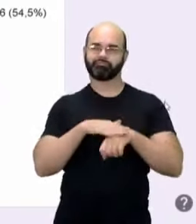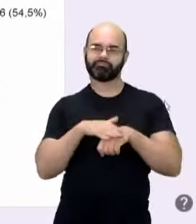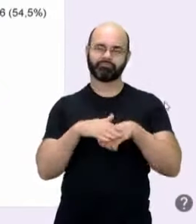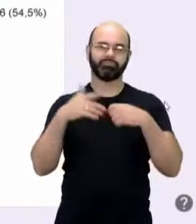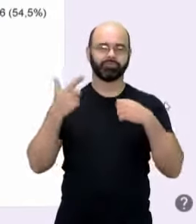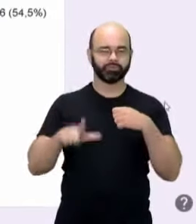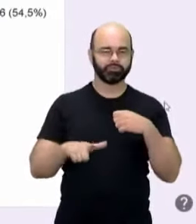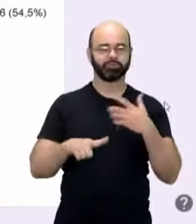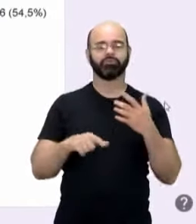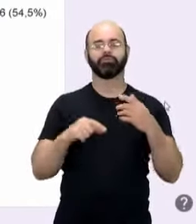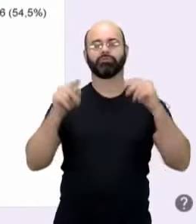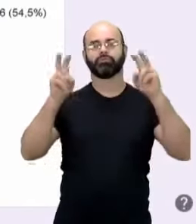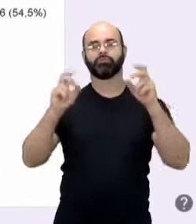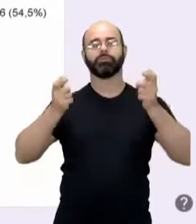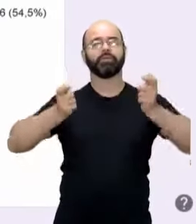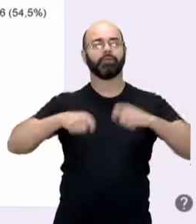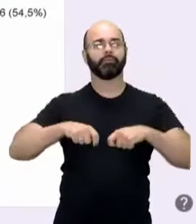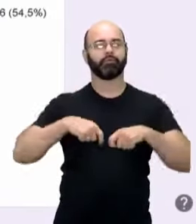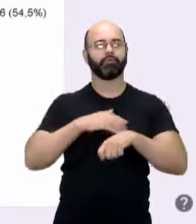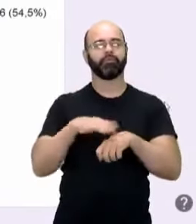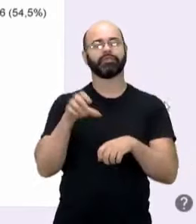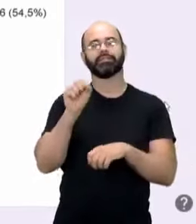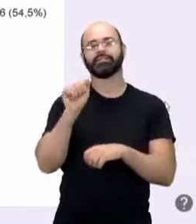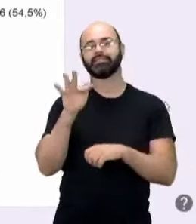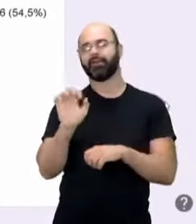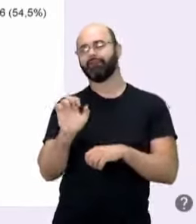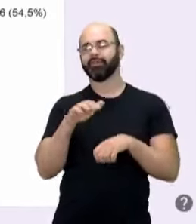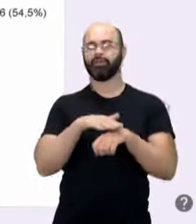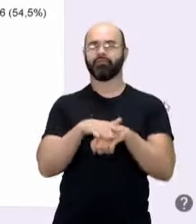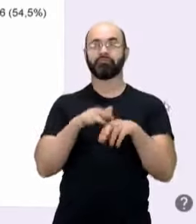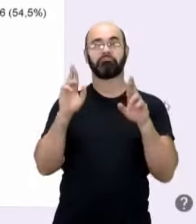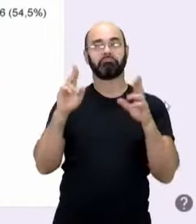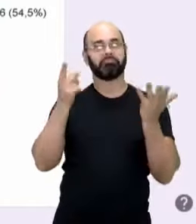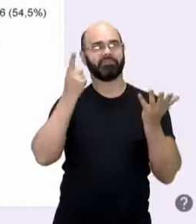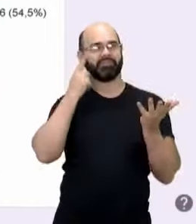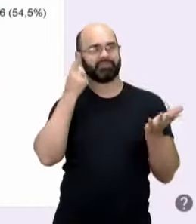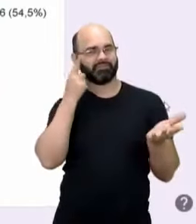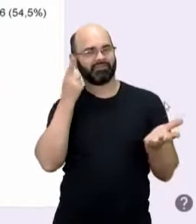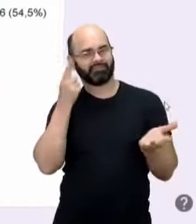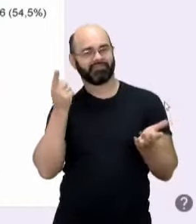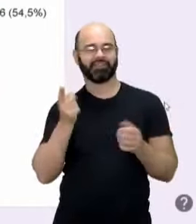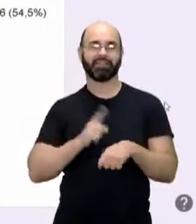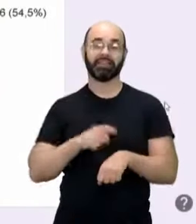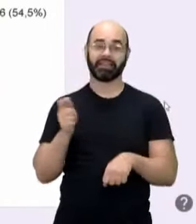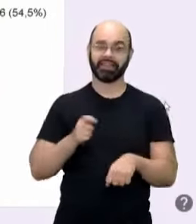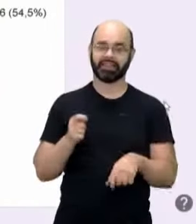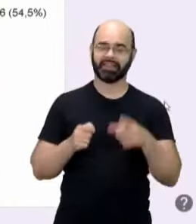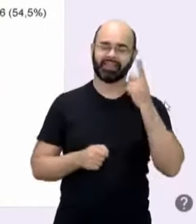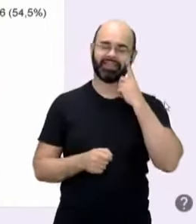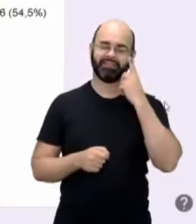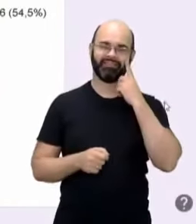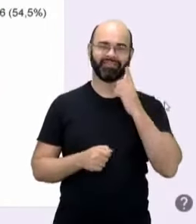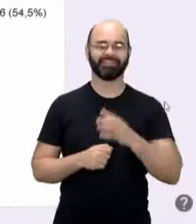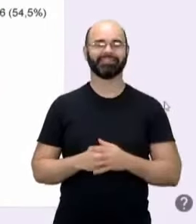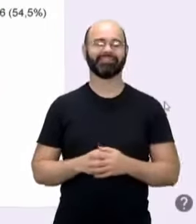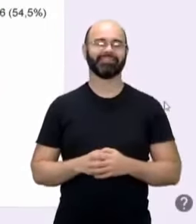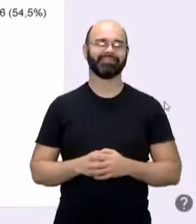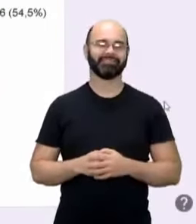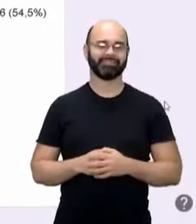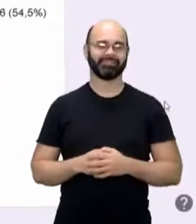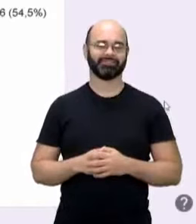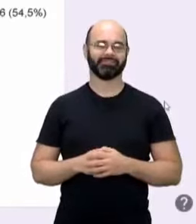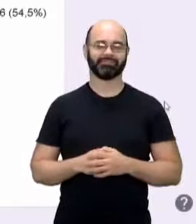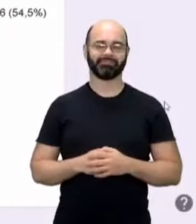as competências, sobre o SAFE, tá bom? Quem sabe dá certo. E aí aparece aqui também